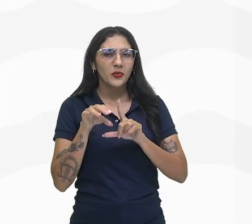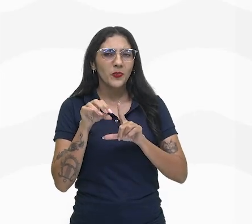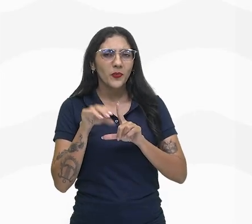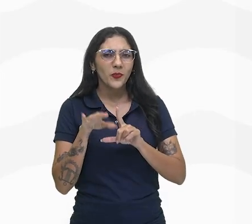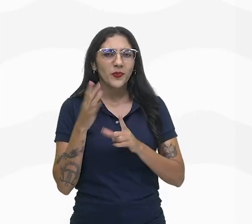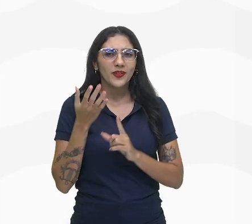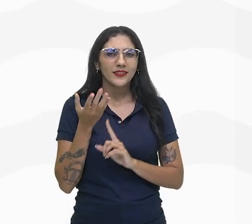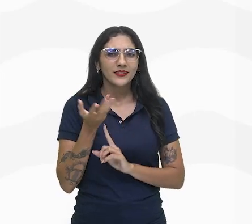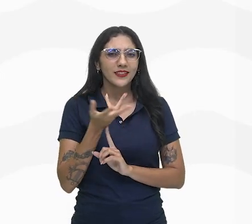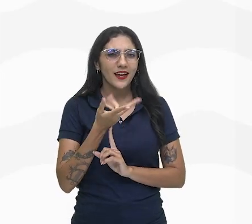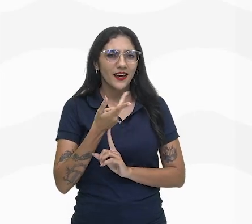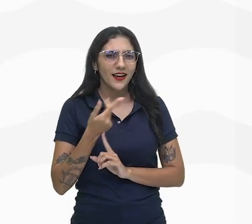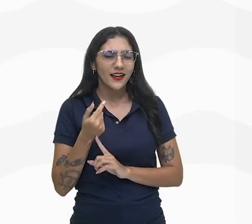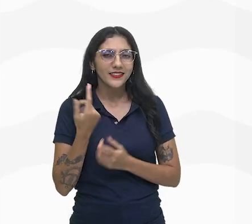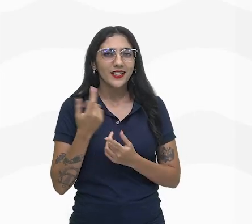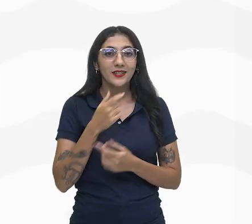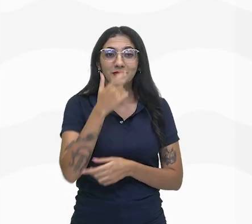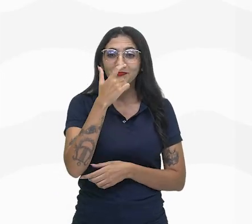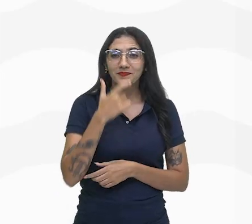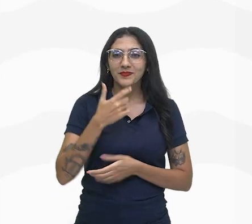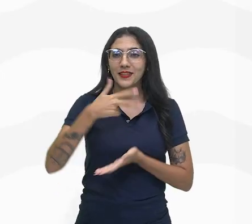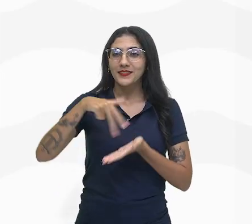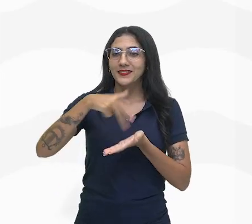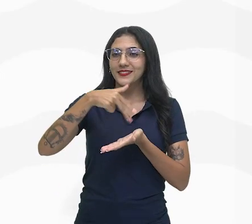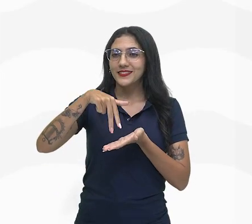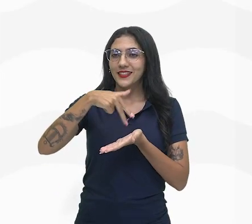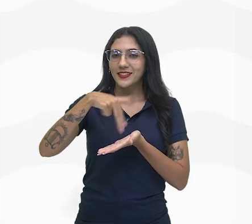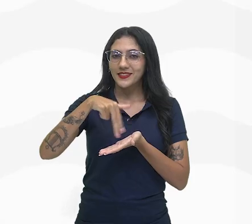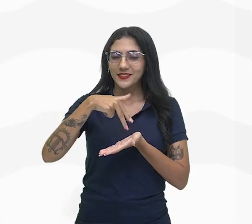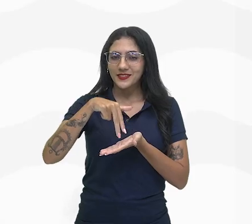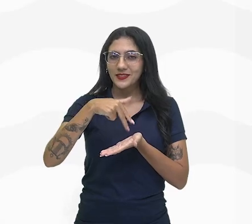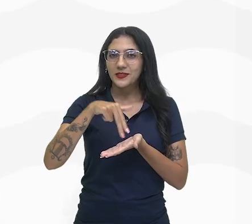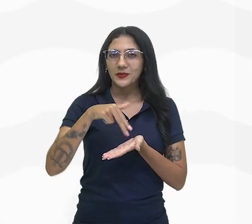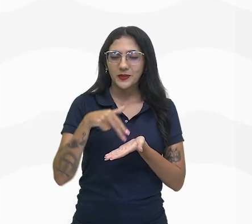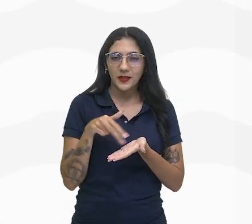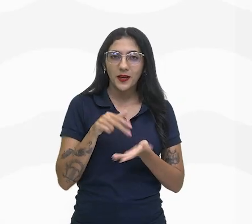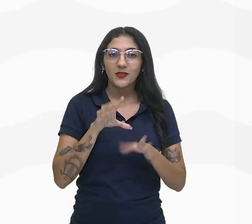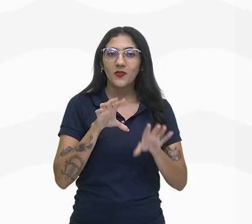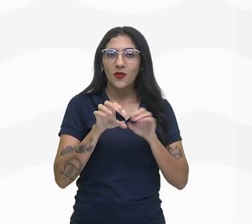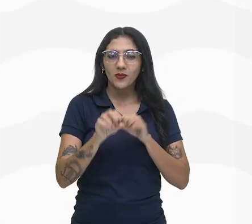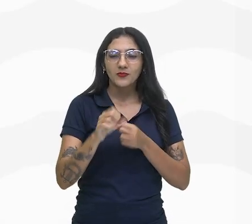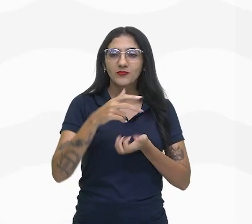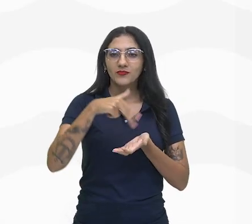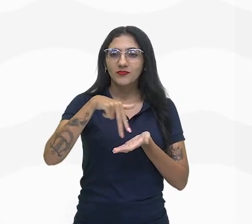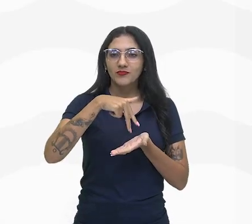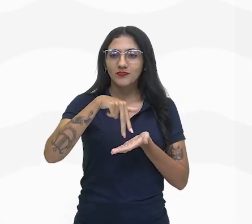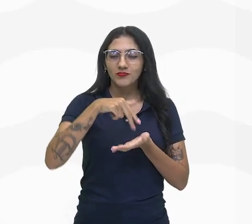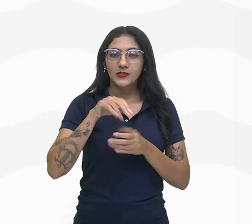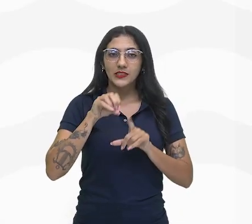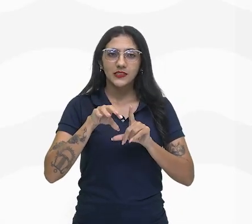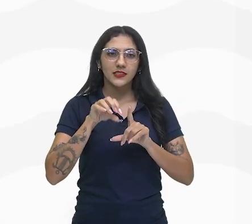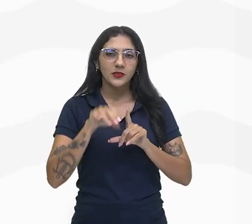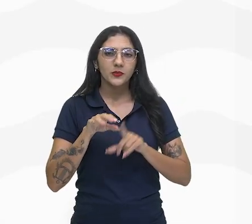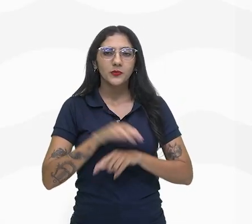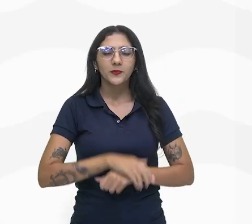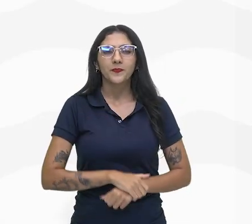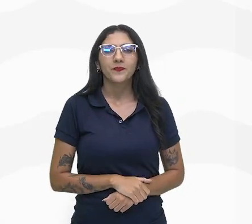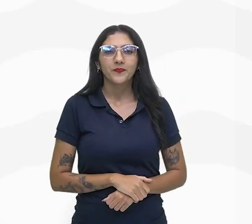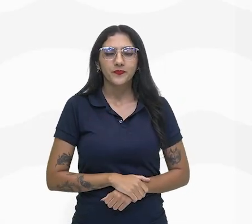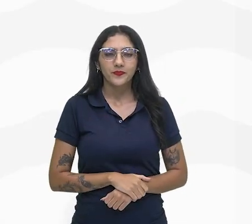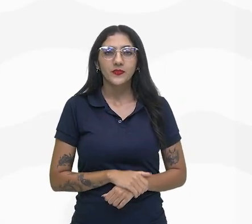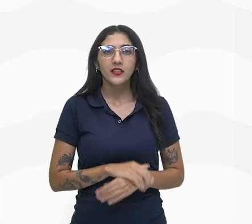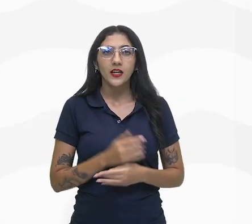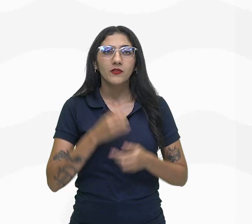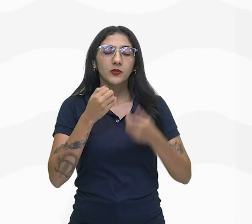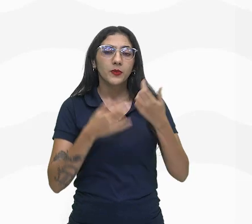no meu caso é em dança. Então, olha aí, a professora formada em, acho que é licenciatura em dança que chamam, né? E aí eu vou dizendo, ela